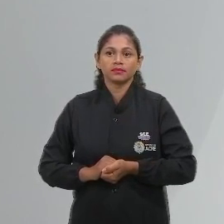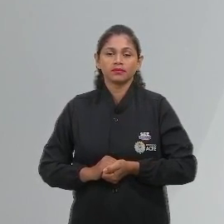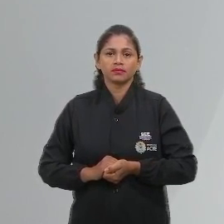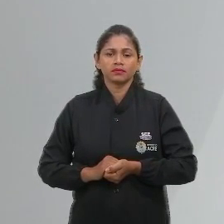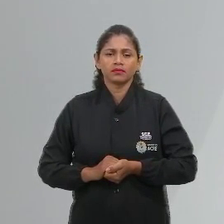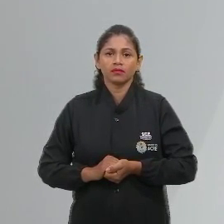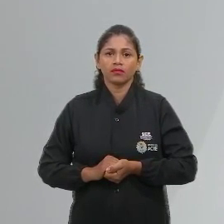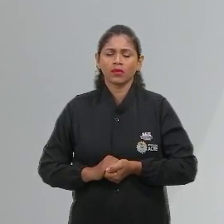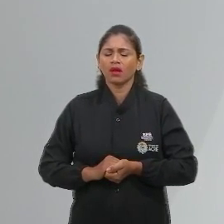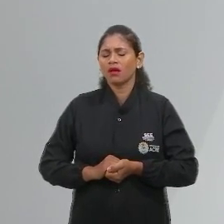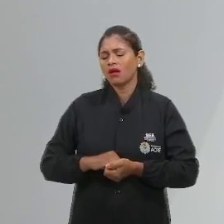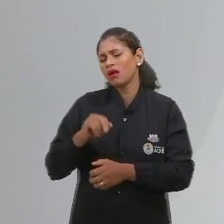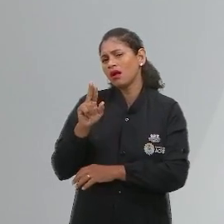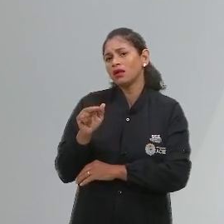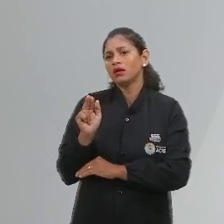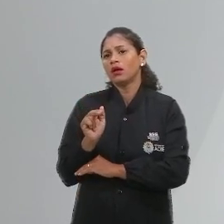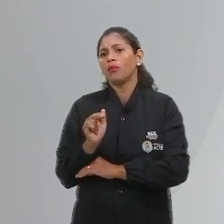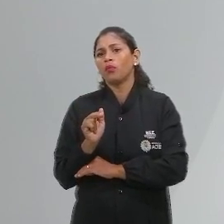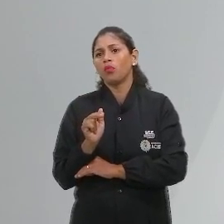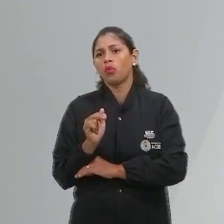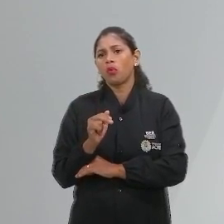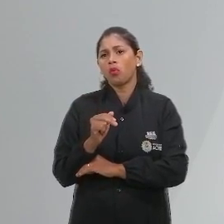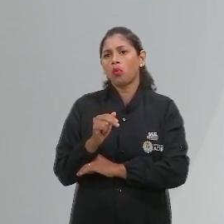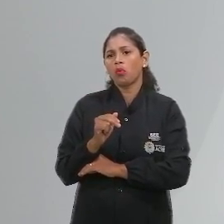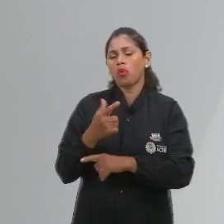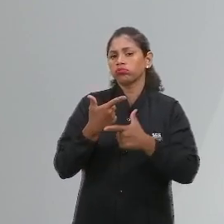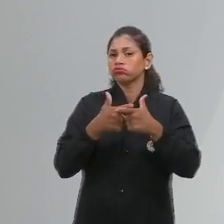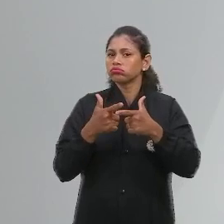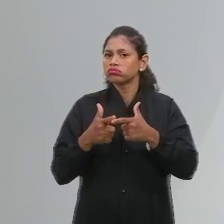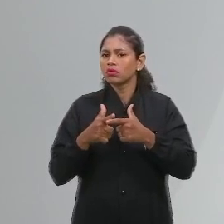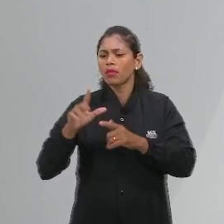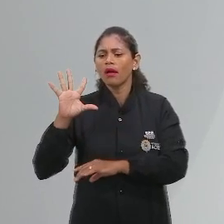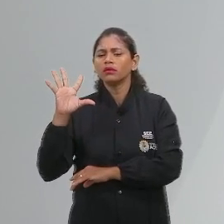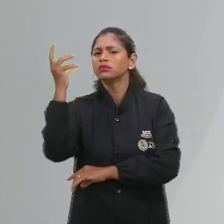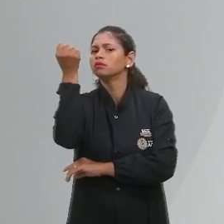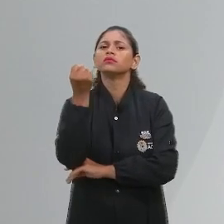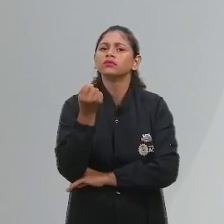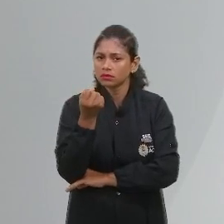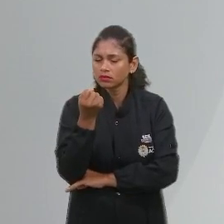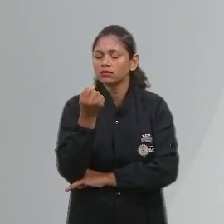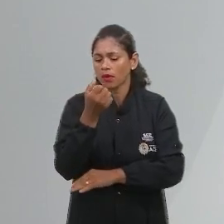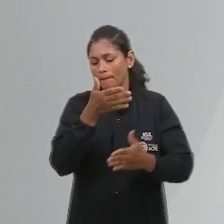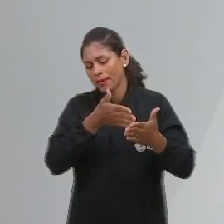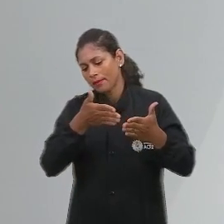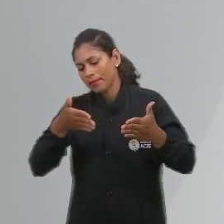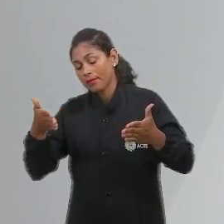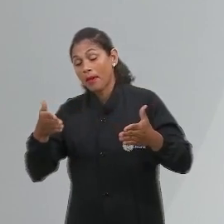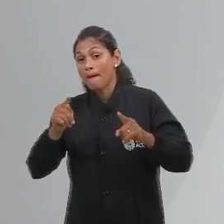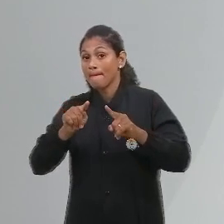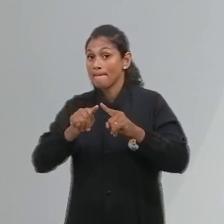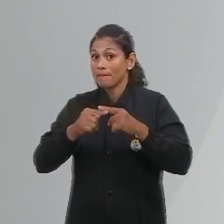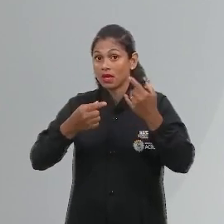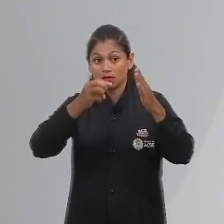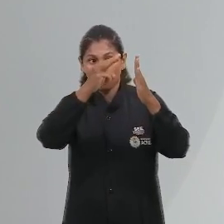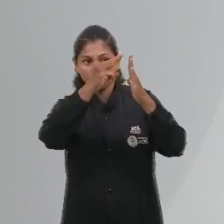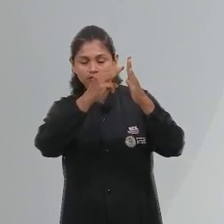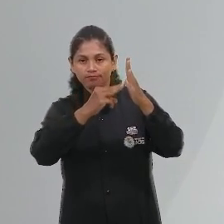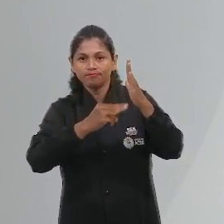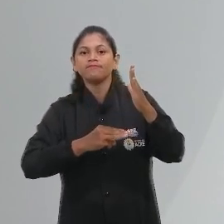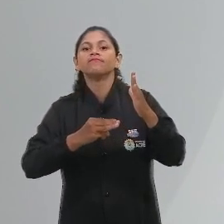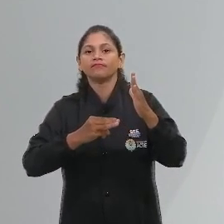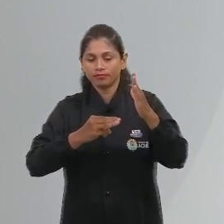Nem sempre um problema é resolvido ordenadamente, mas um método serve para